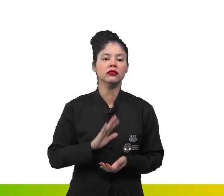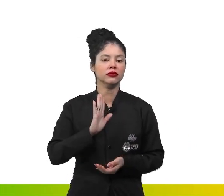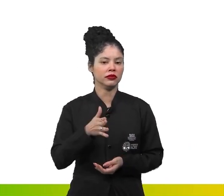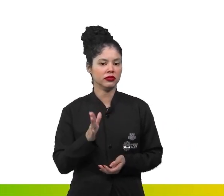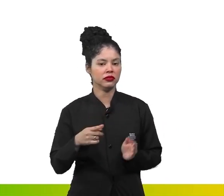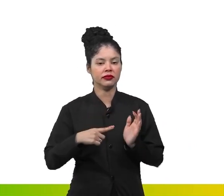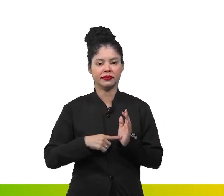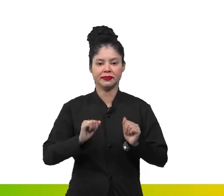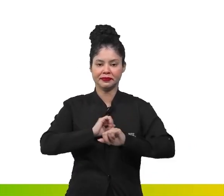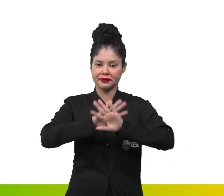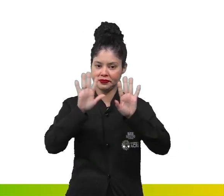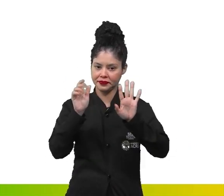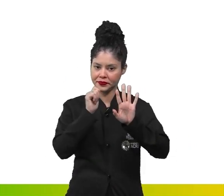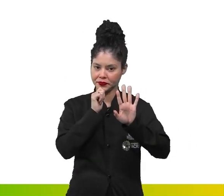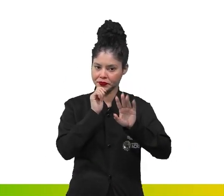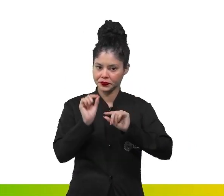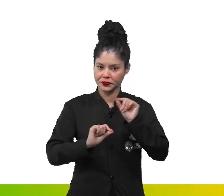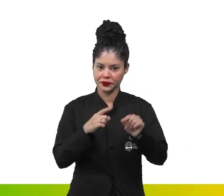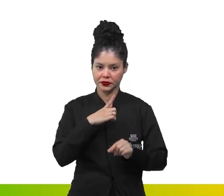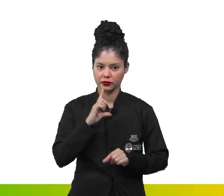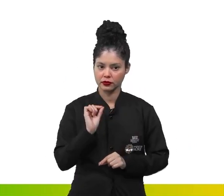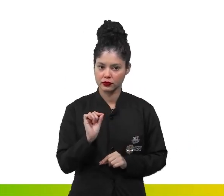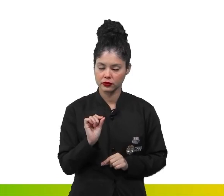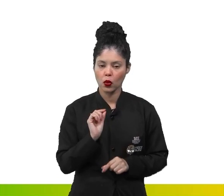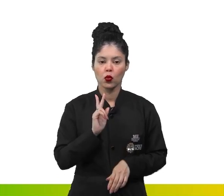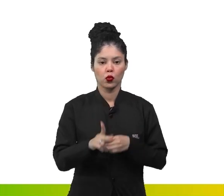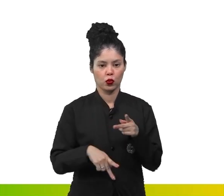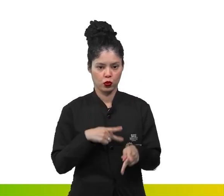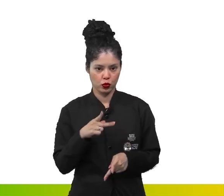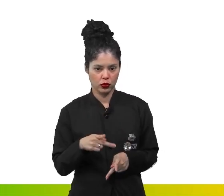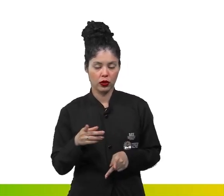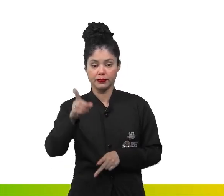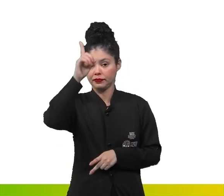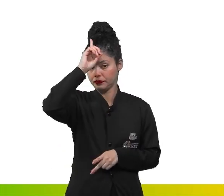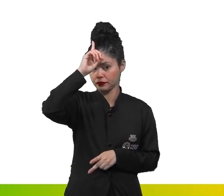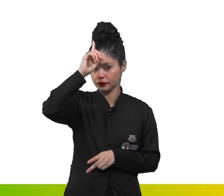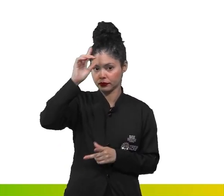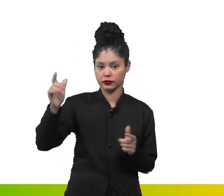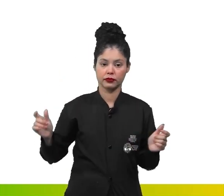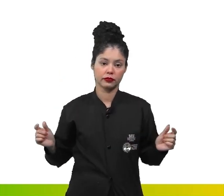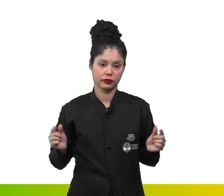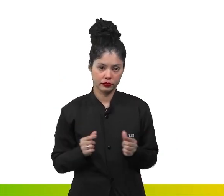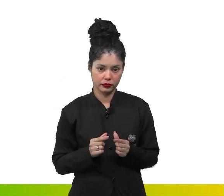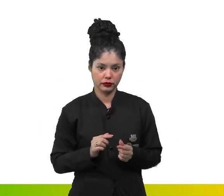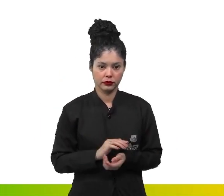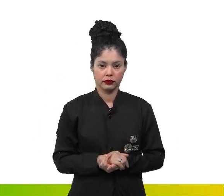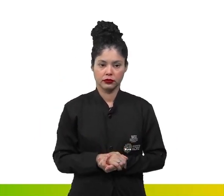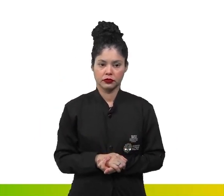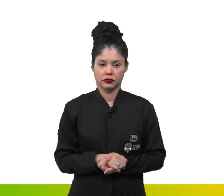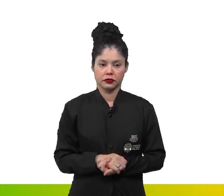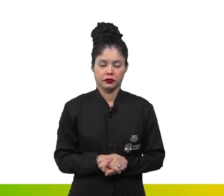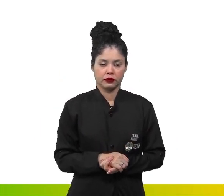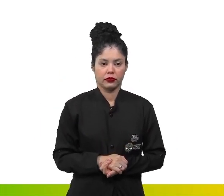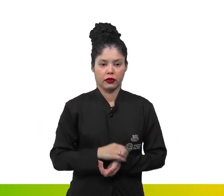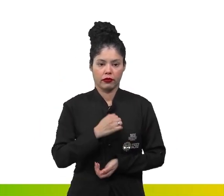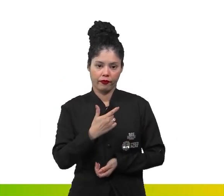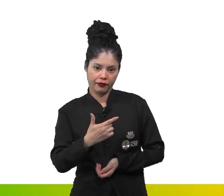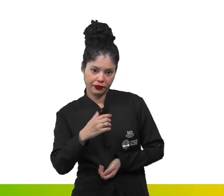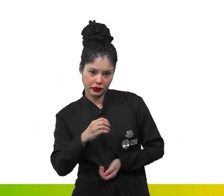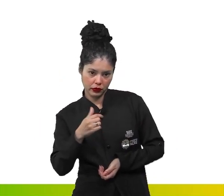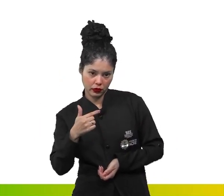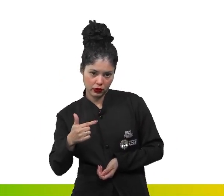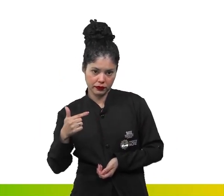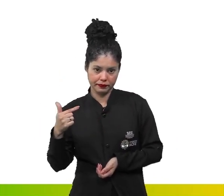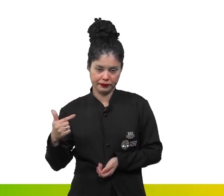com o tom mais claro, a gente tem uma população adulta menor. Quando chega em 2022,